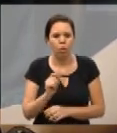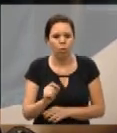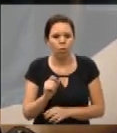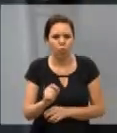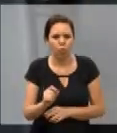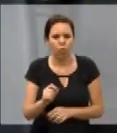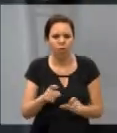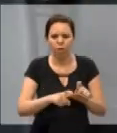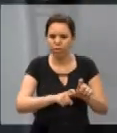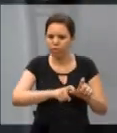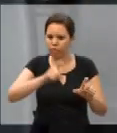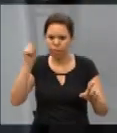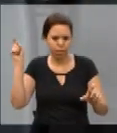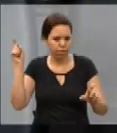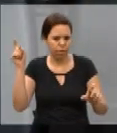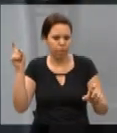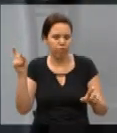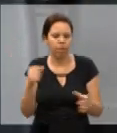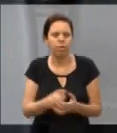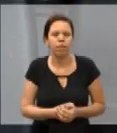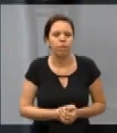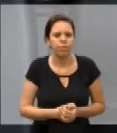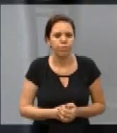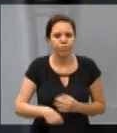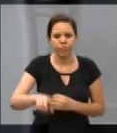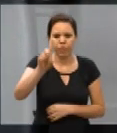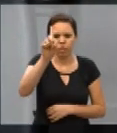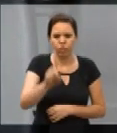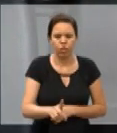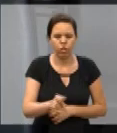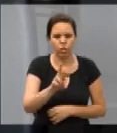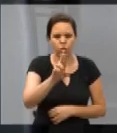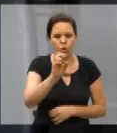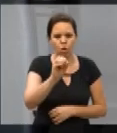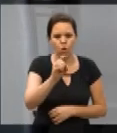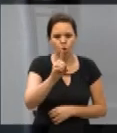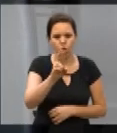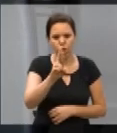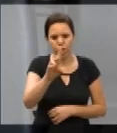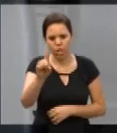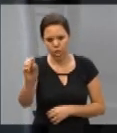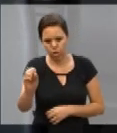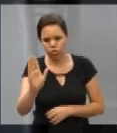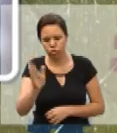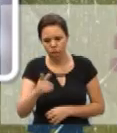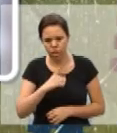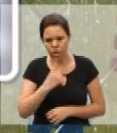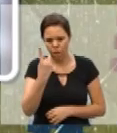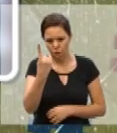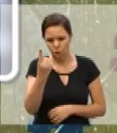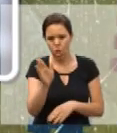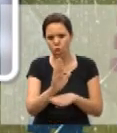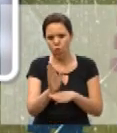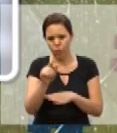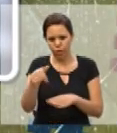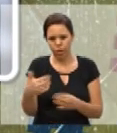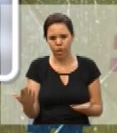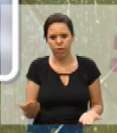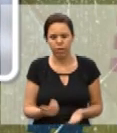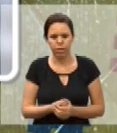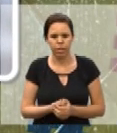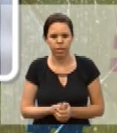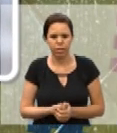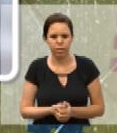completamente independente, né? E o diretor Rodrigo Ottaviano, que já tem um filme que já está passando, que passa aqui